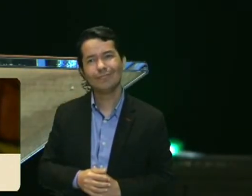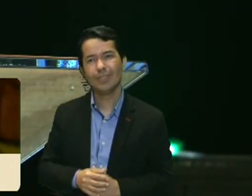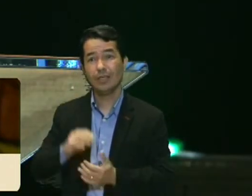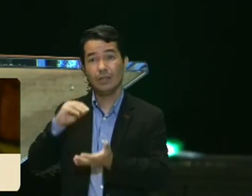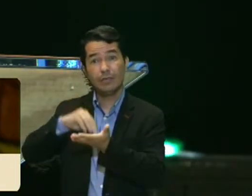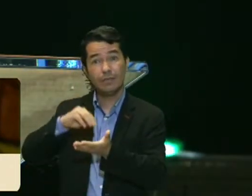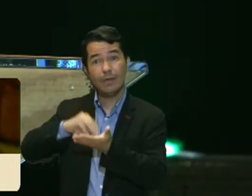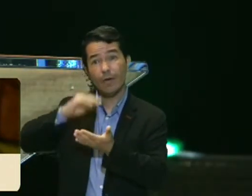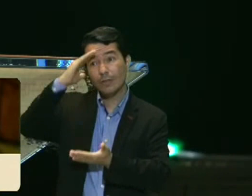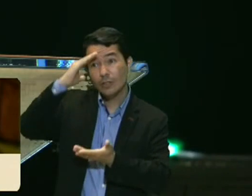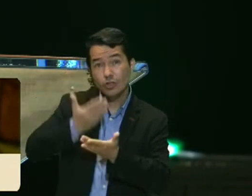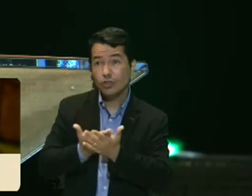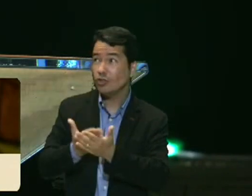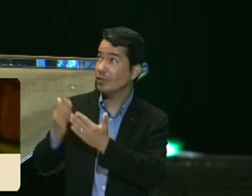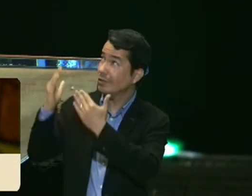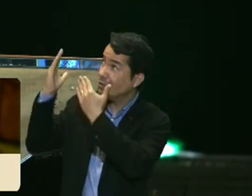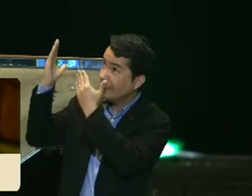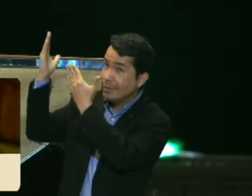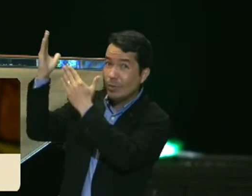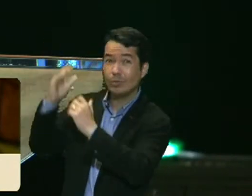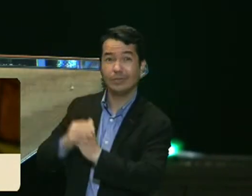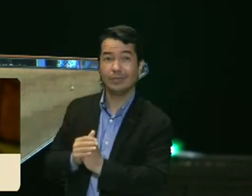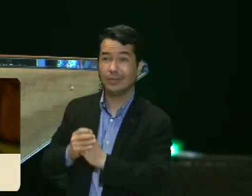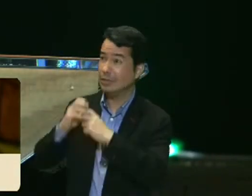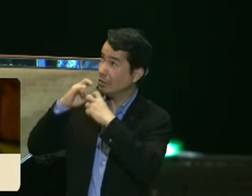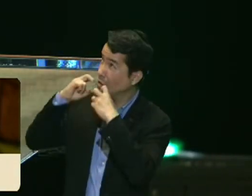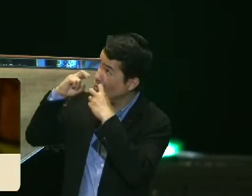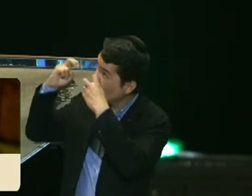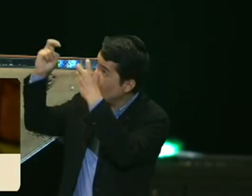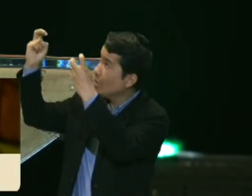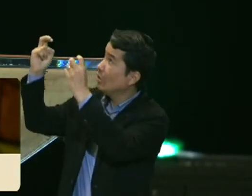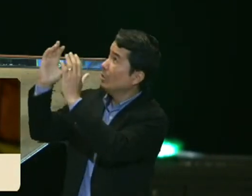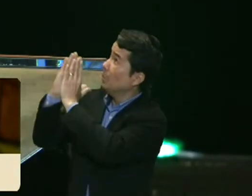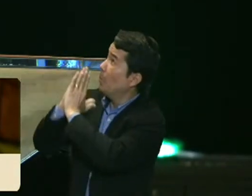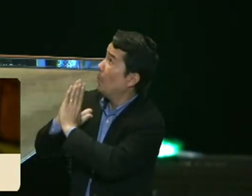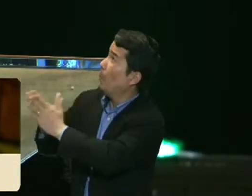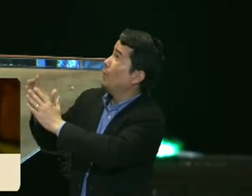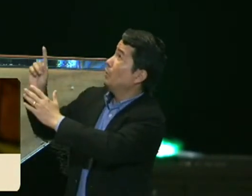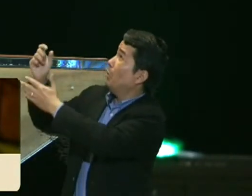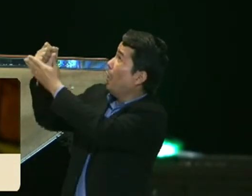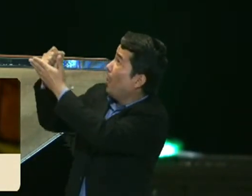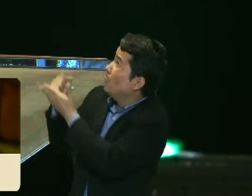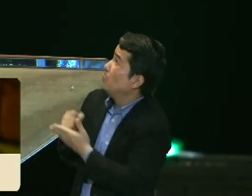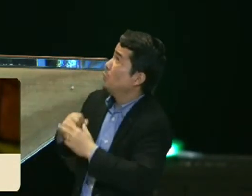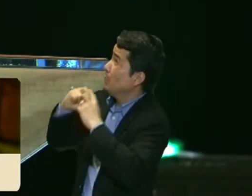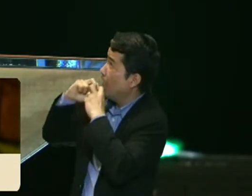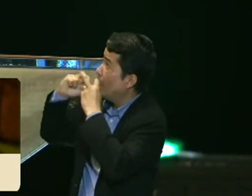oração, em súplica e em ações de graça.